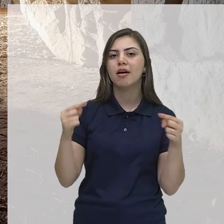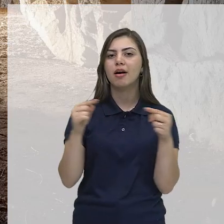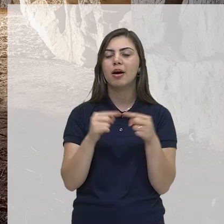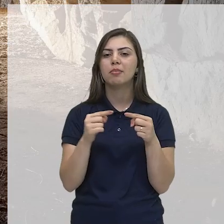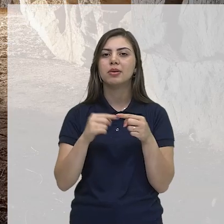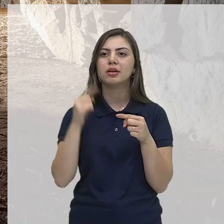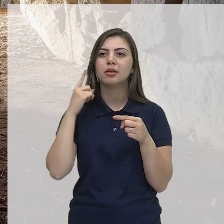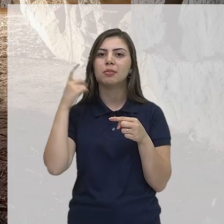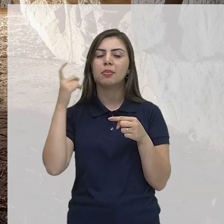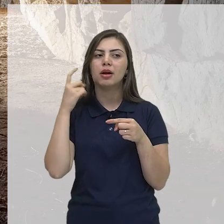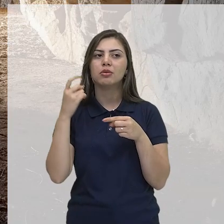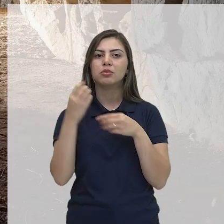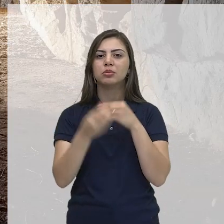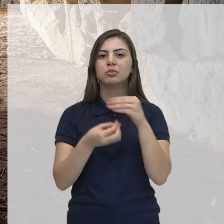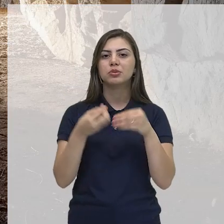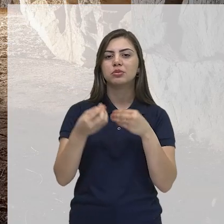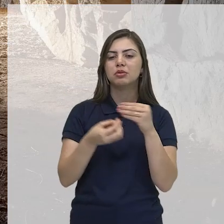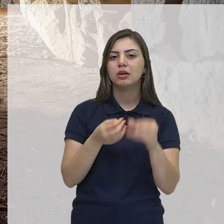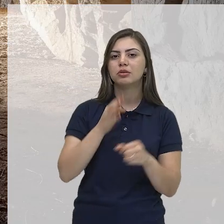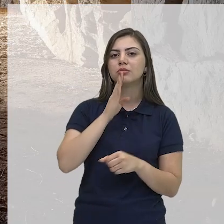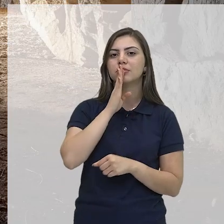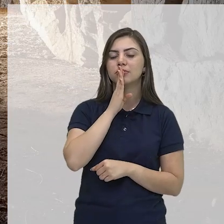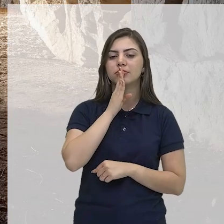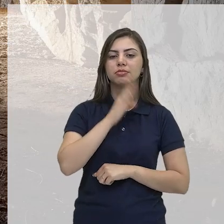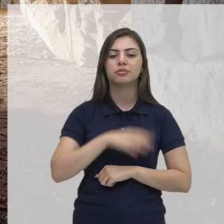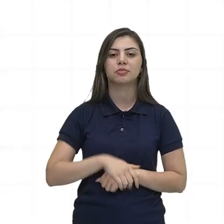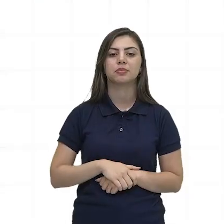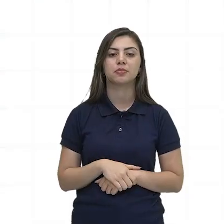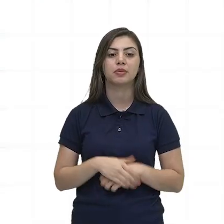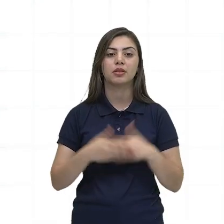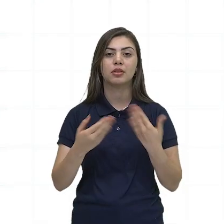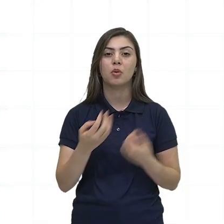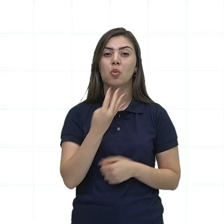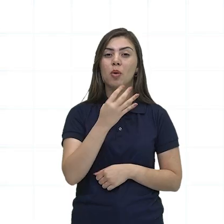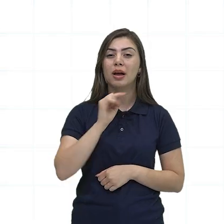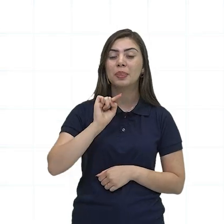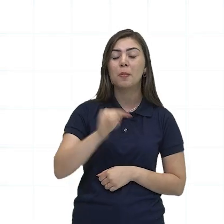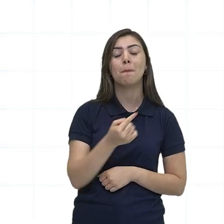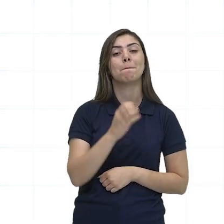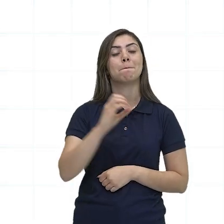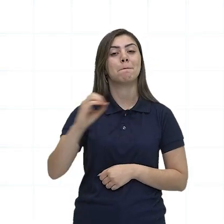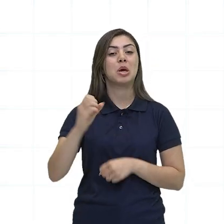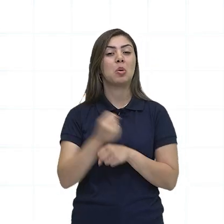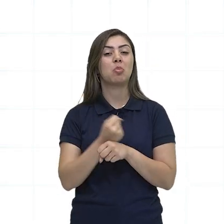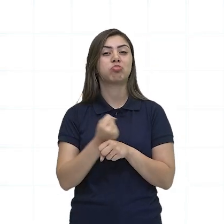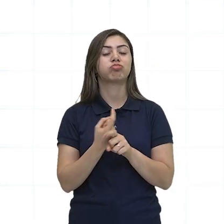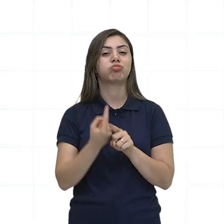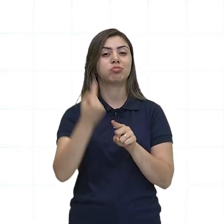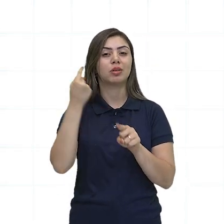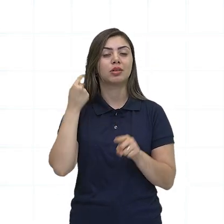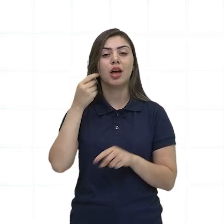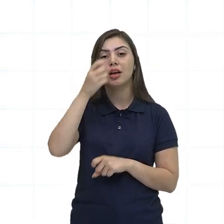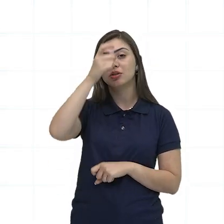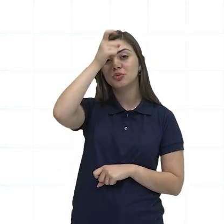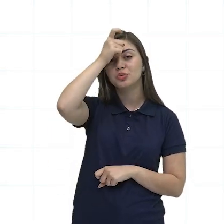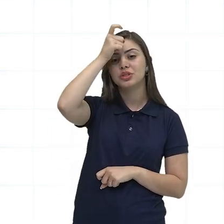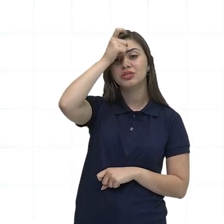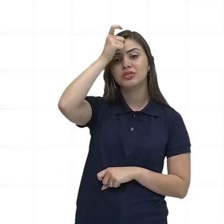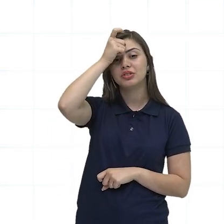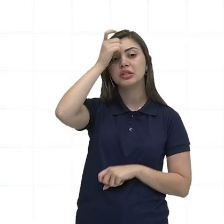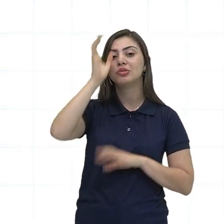com momentos de silêncio. Há 4.000 anos, os egípcios já